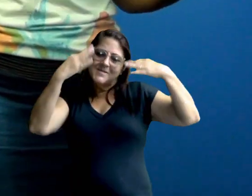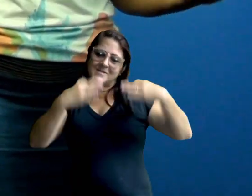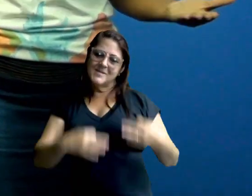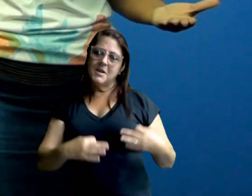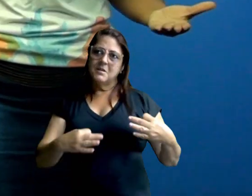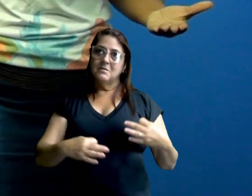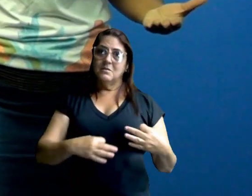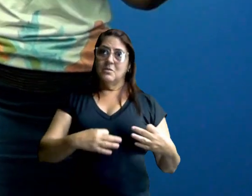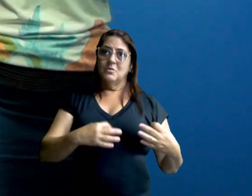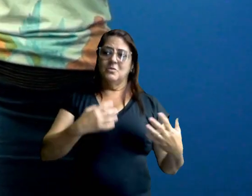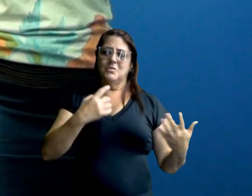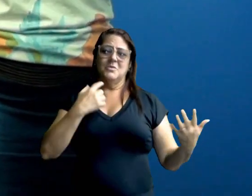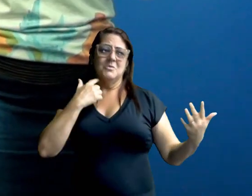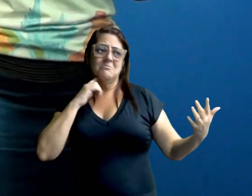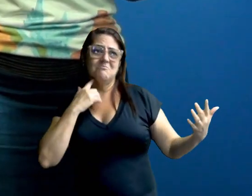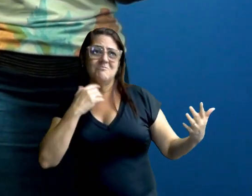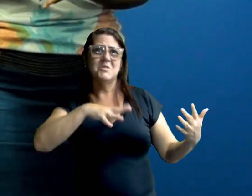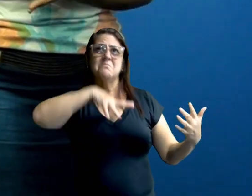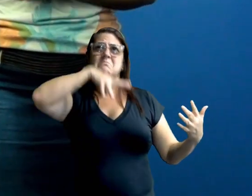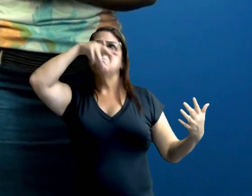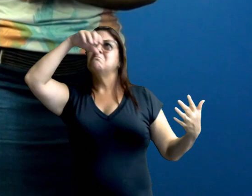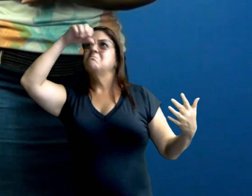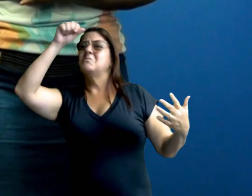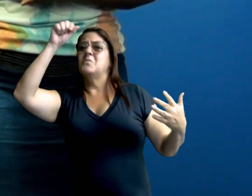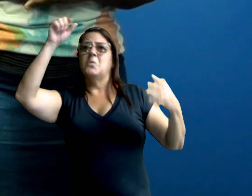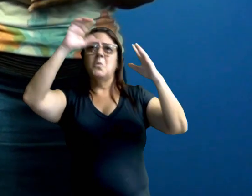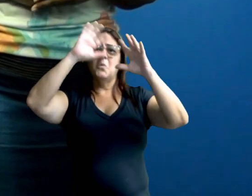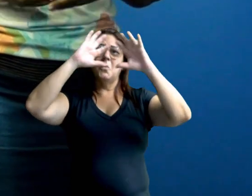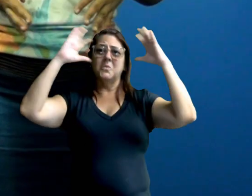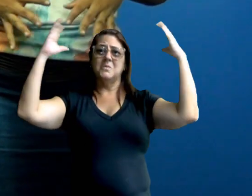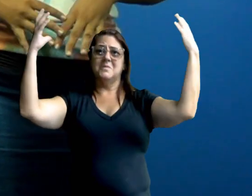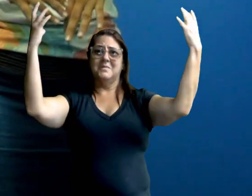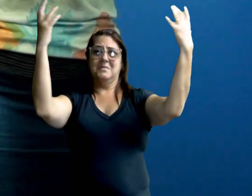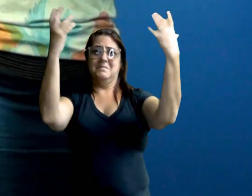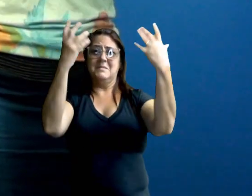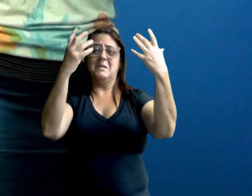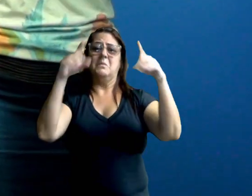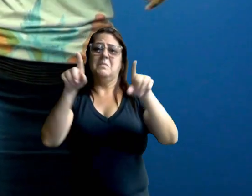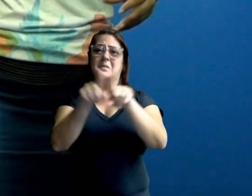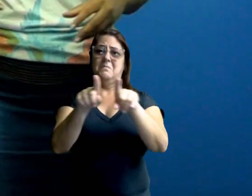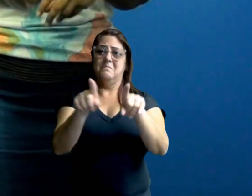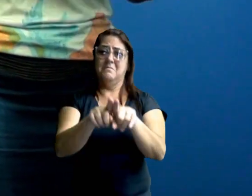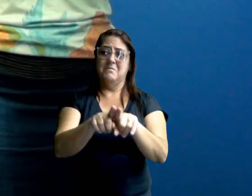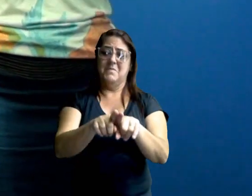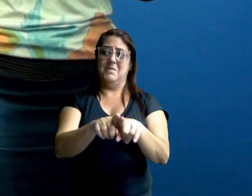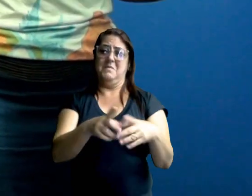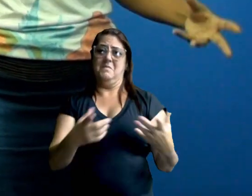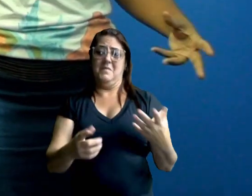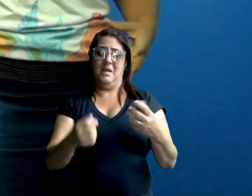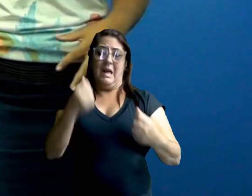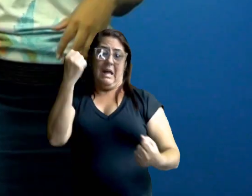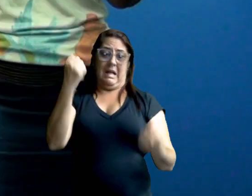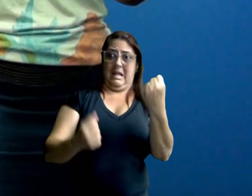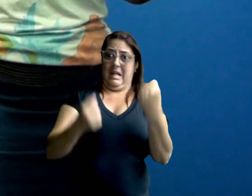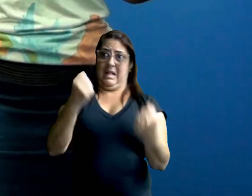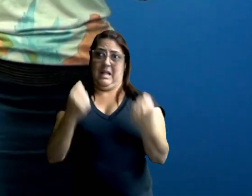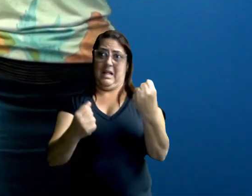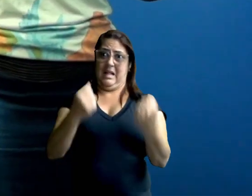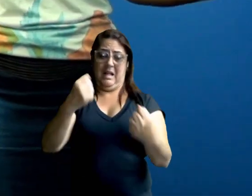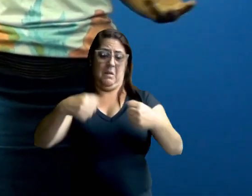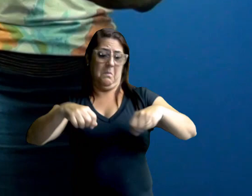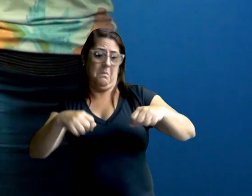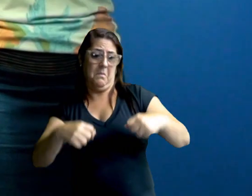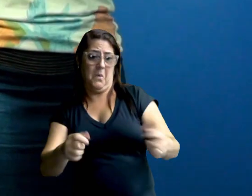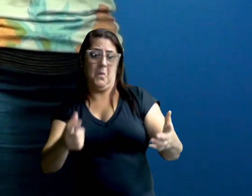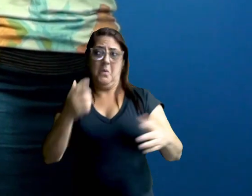A poluição também do ar, da atmosfera, né? Com a quantidade excessiva de automóveis em ruas, de fábricas,